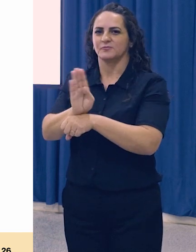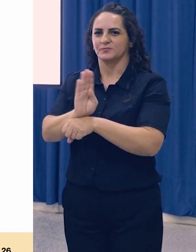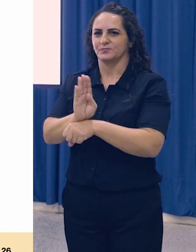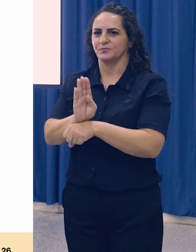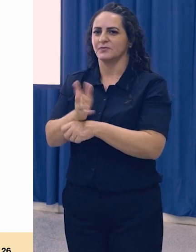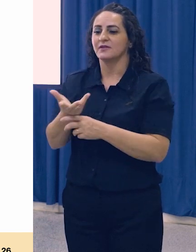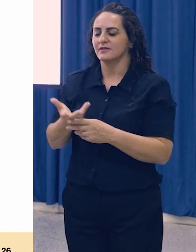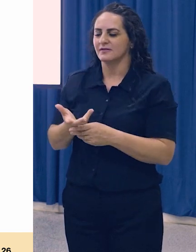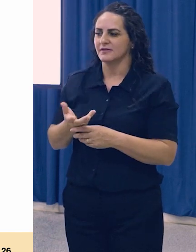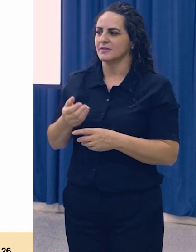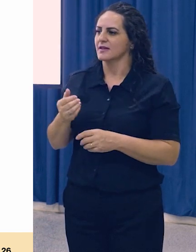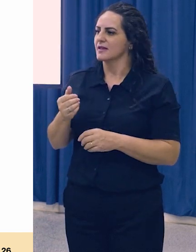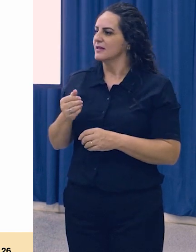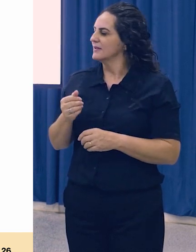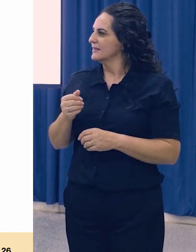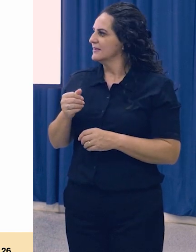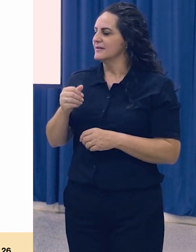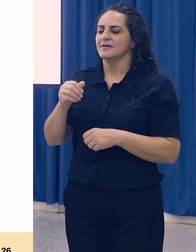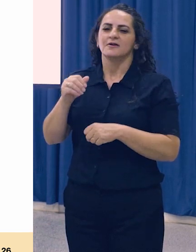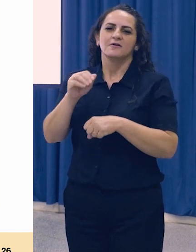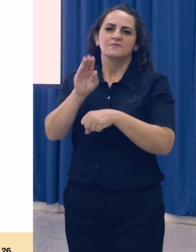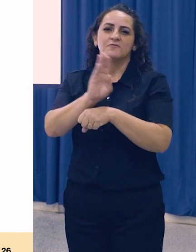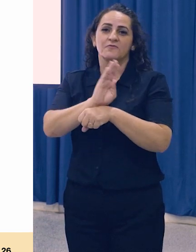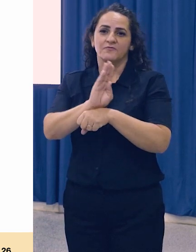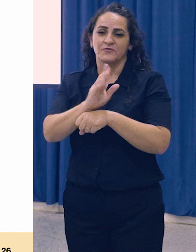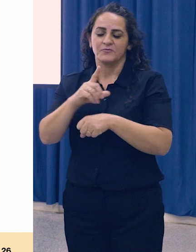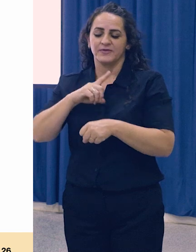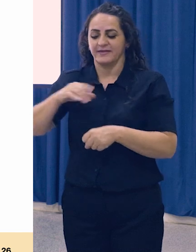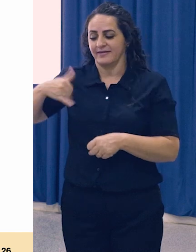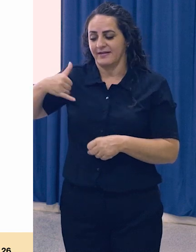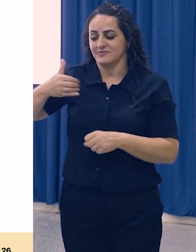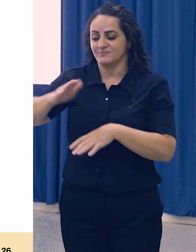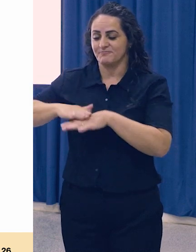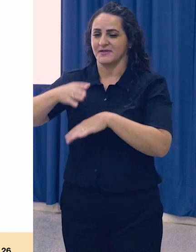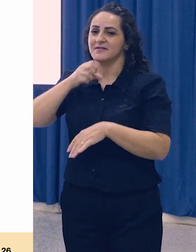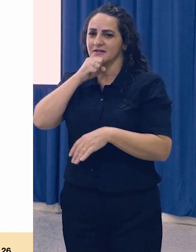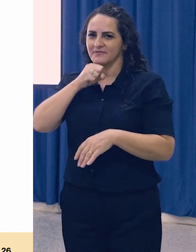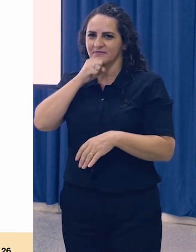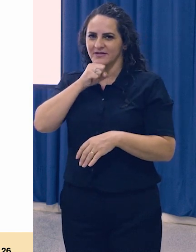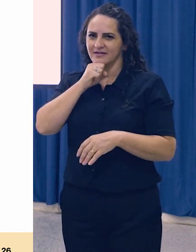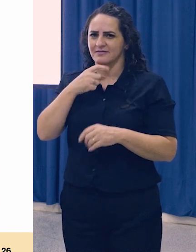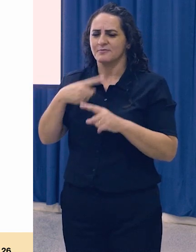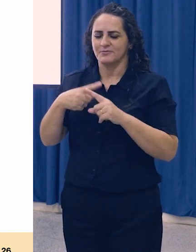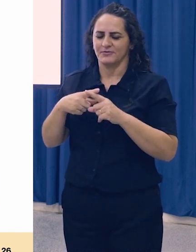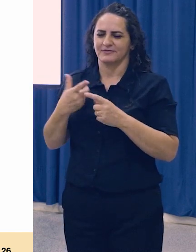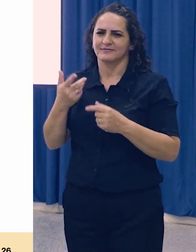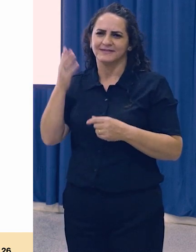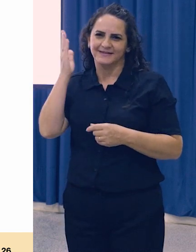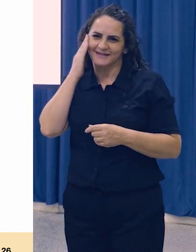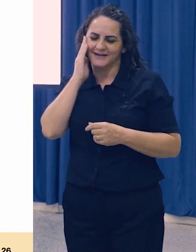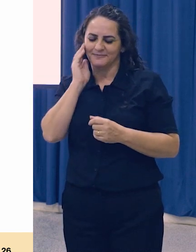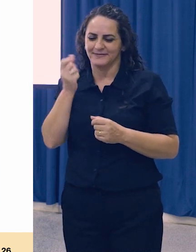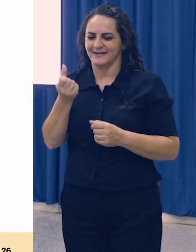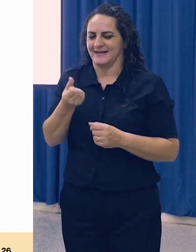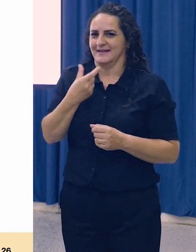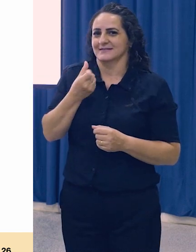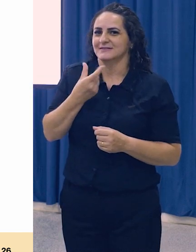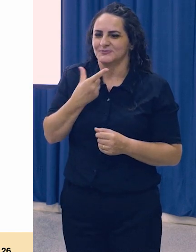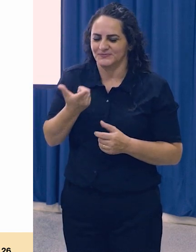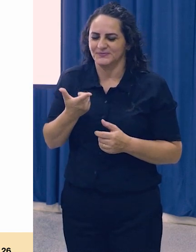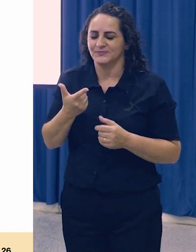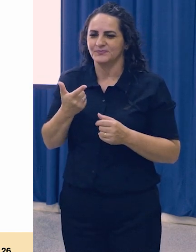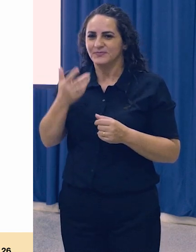Como o filme ele tem essa faixa etária um pouco mais velha, claro, ele é um filme de comédia, abrange muitas